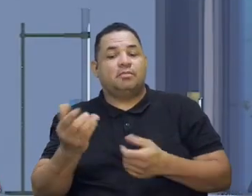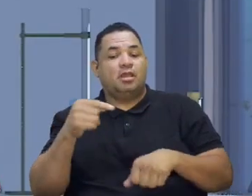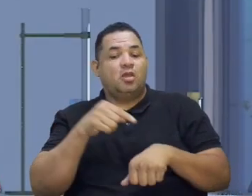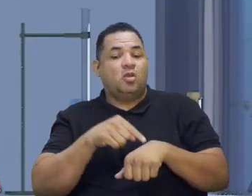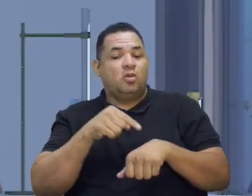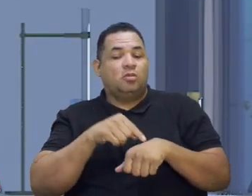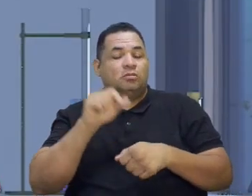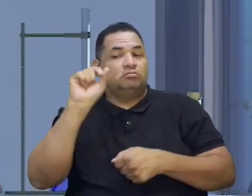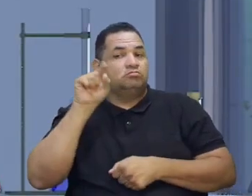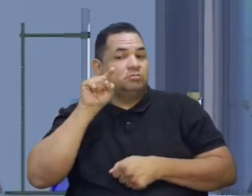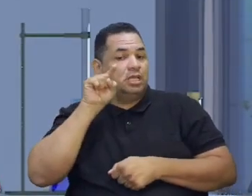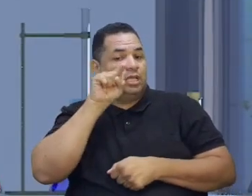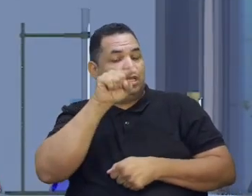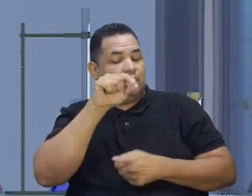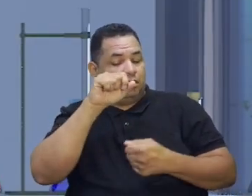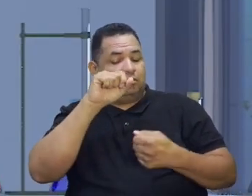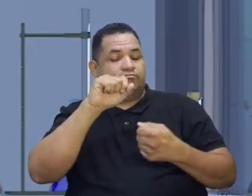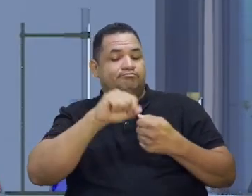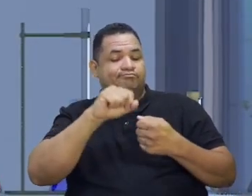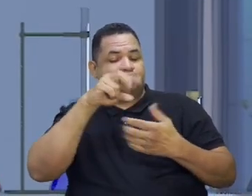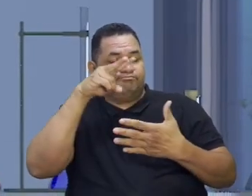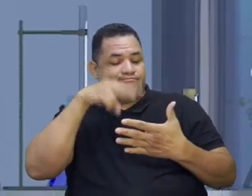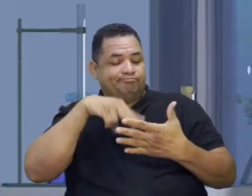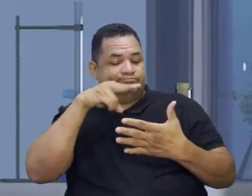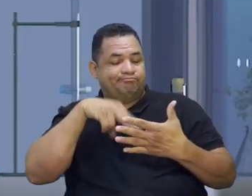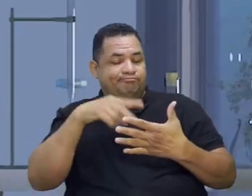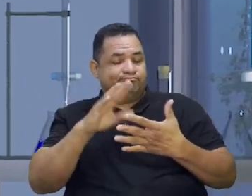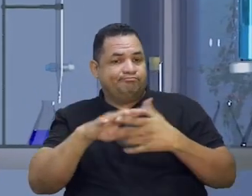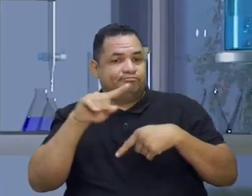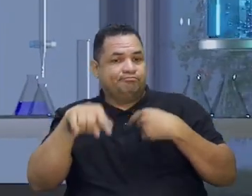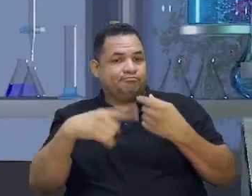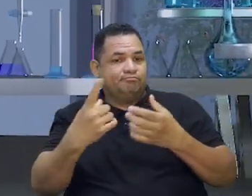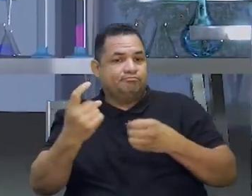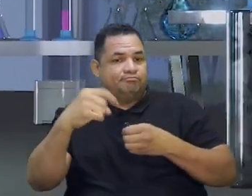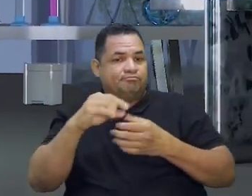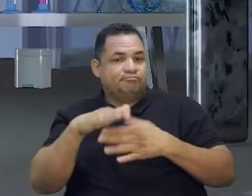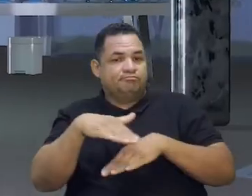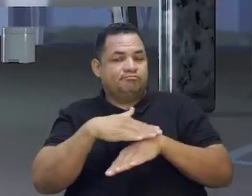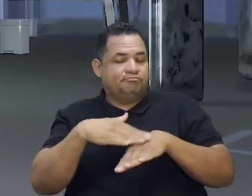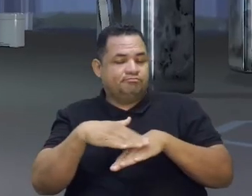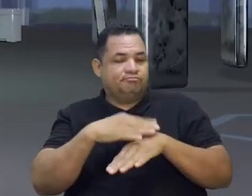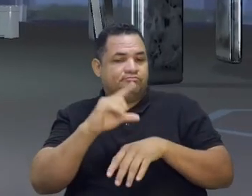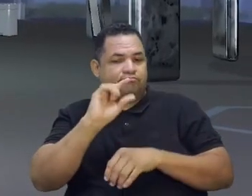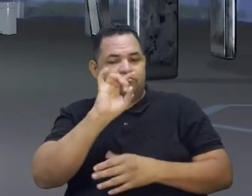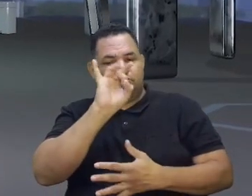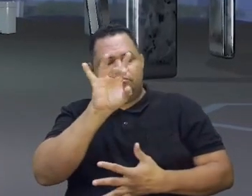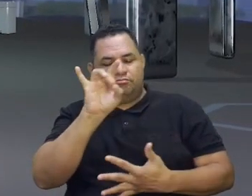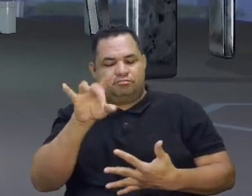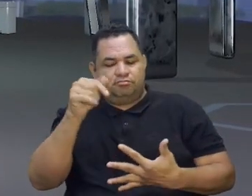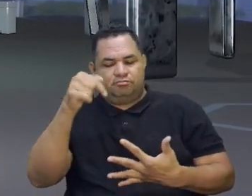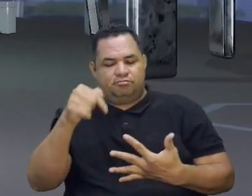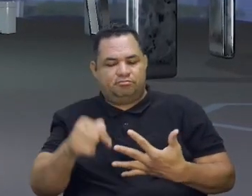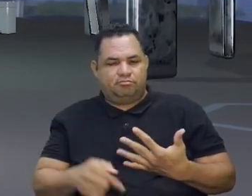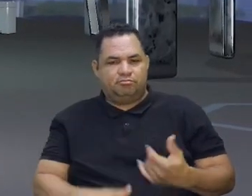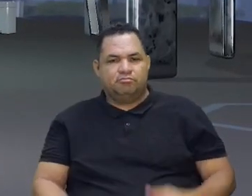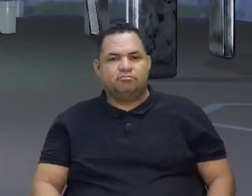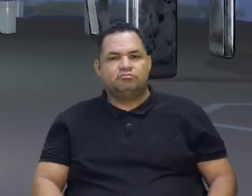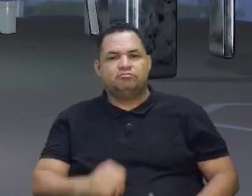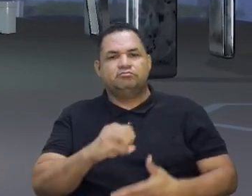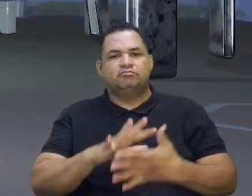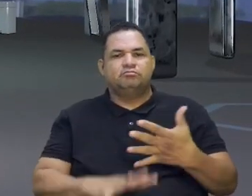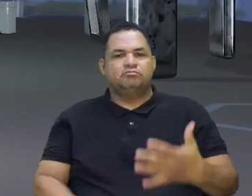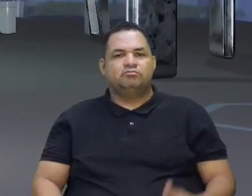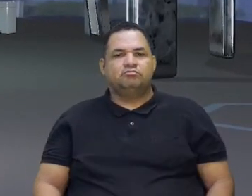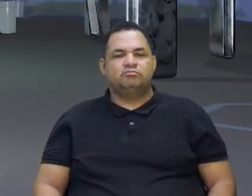na atividade, leia com atenção e depois eu volto para a gente conversar um pouquinho sobre cada uma dessas questões. Até